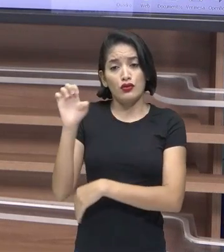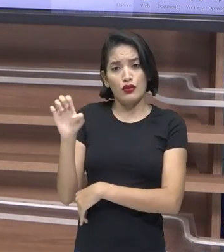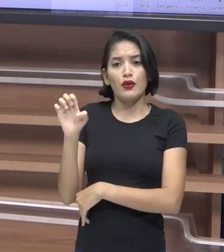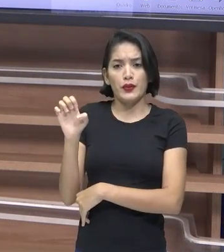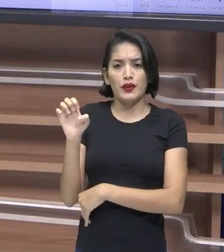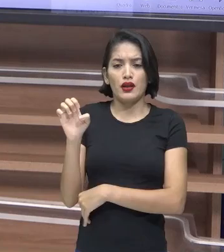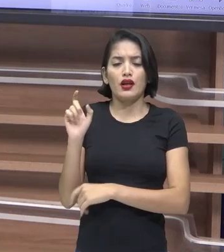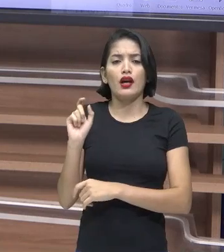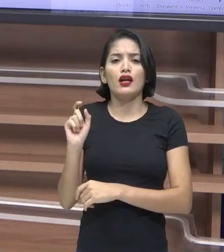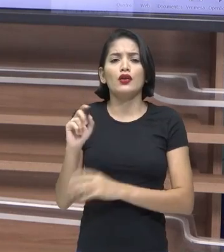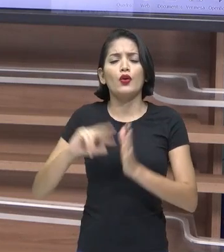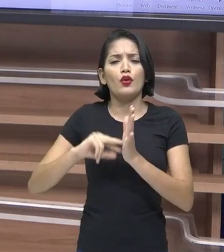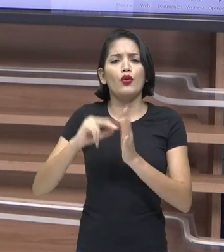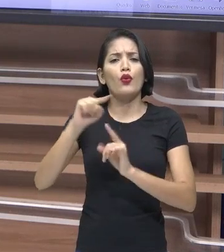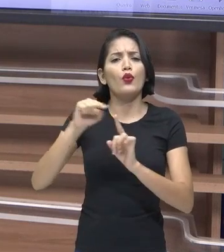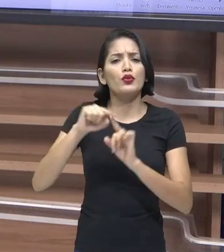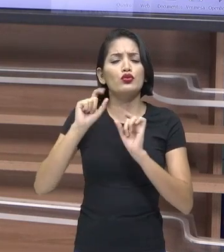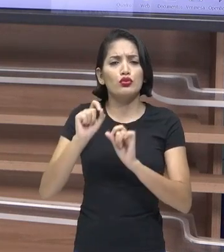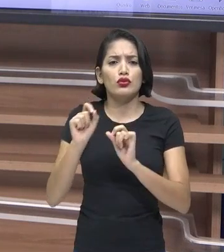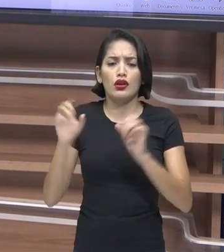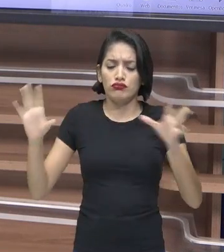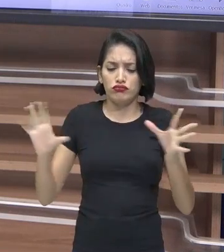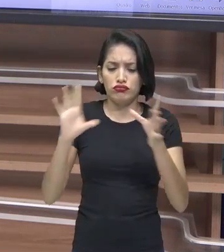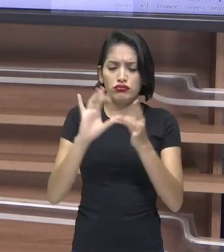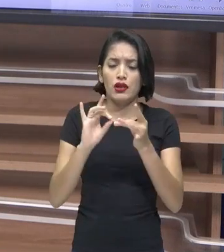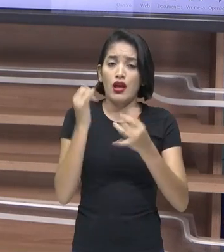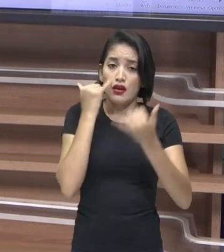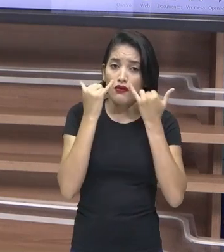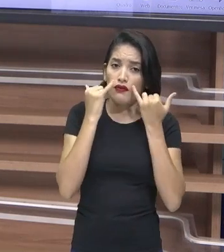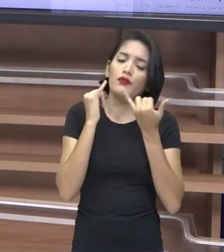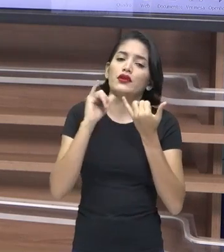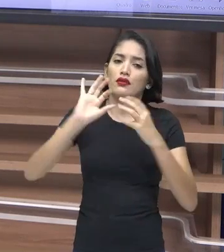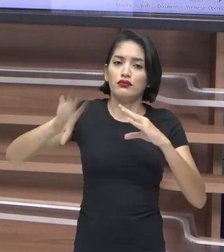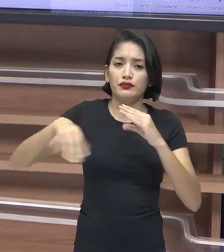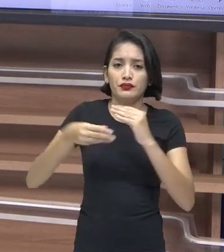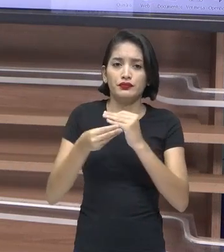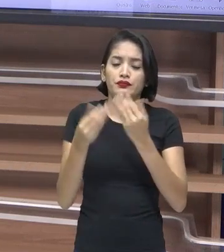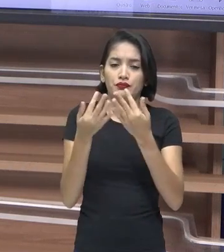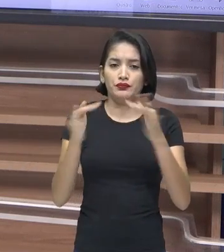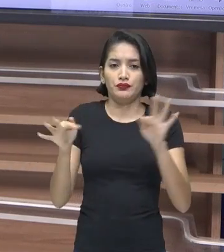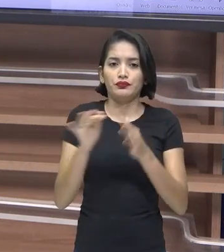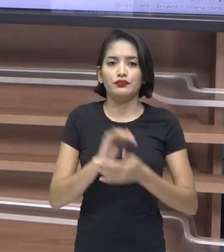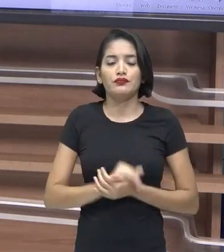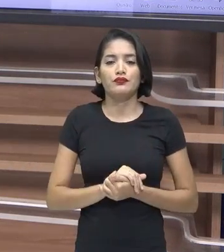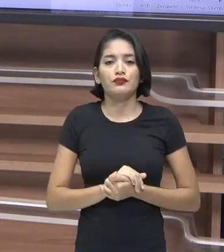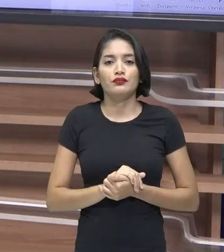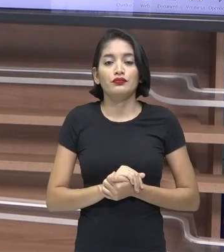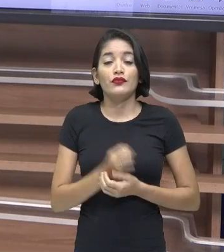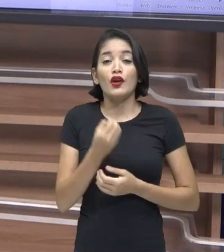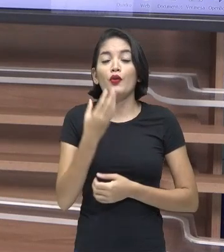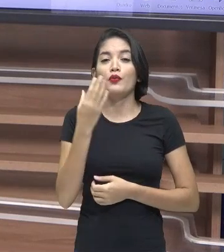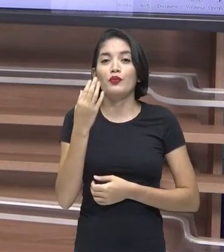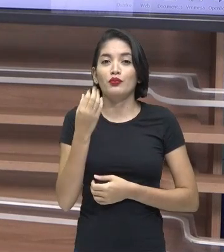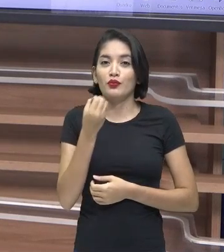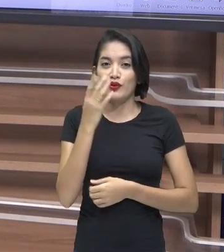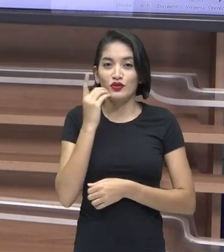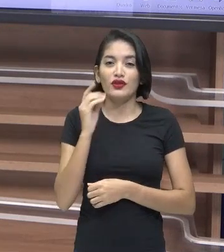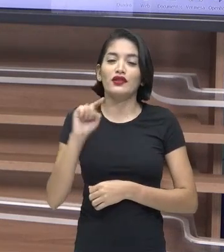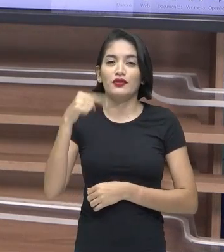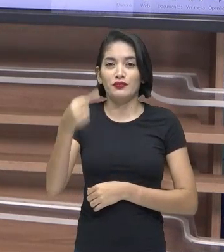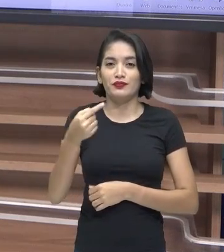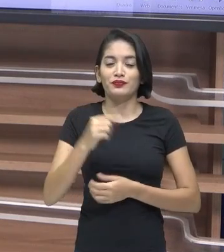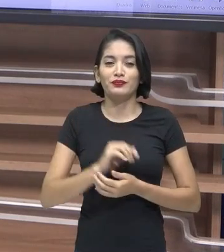função de unir uma informação a mais na oração, ok? Então, tenham todos um bom dia e até a